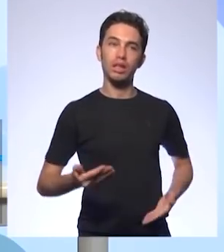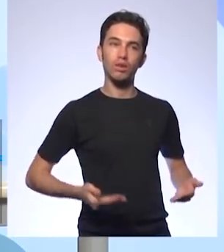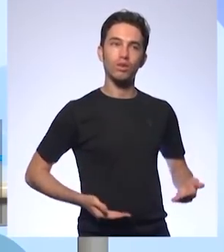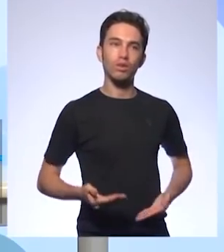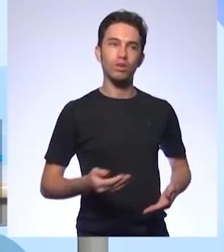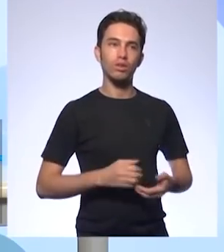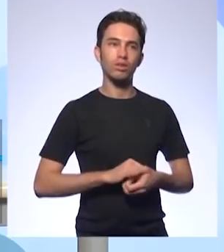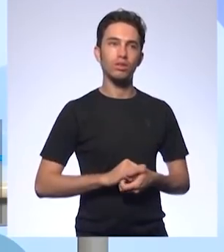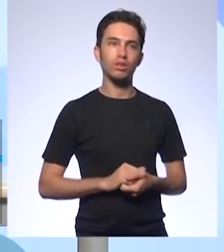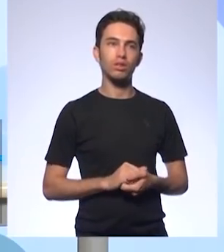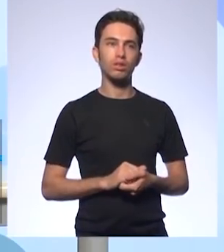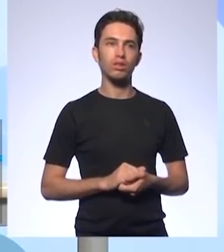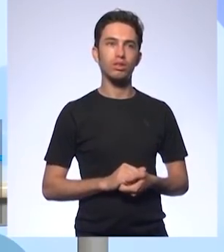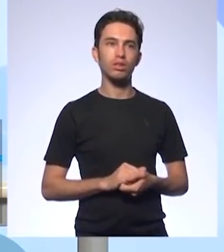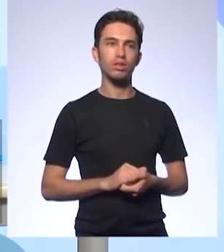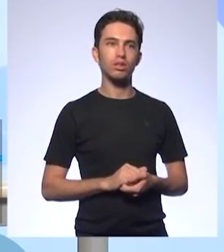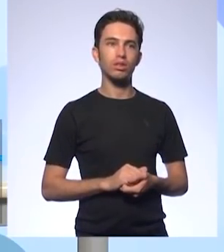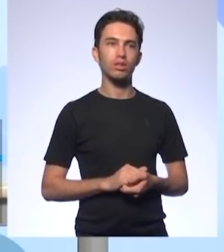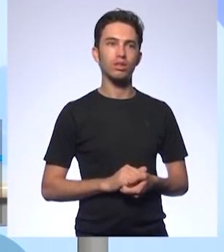por